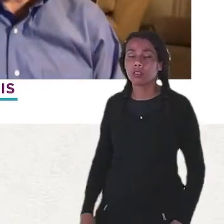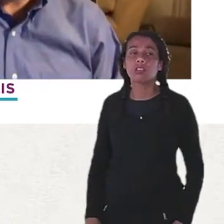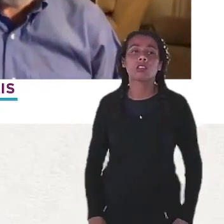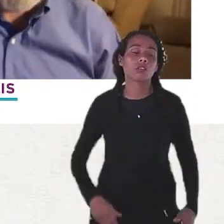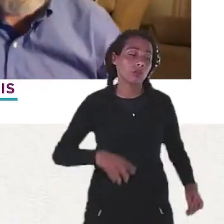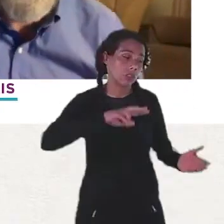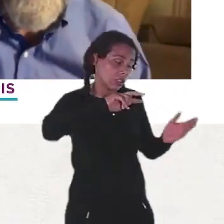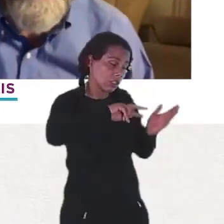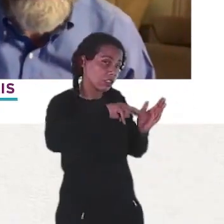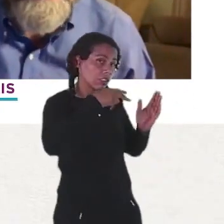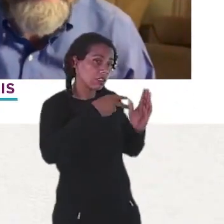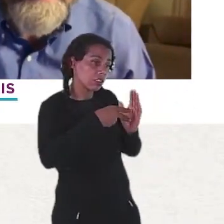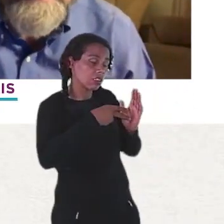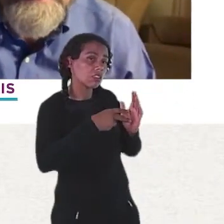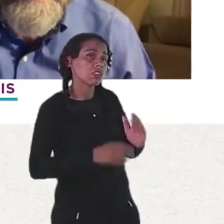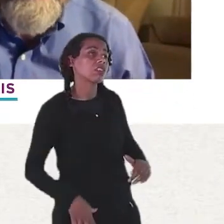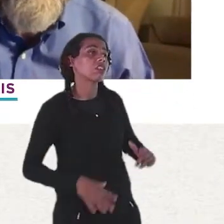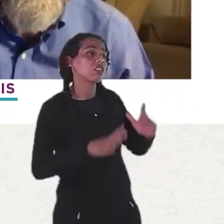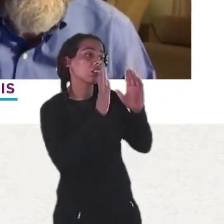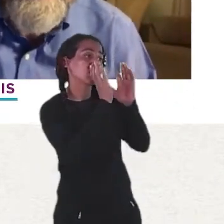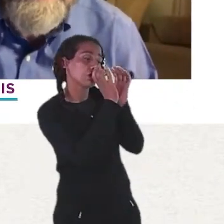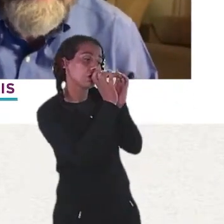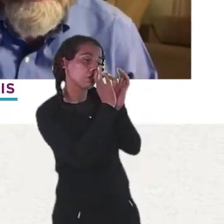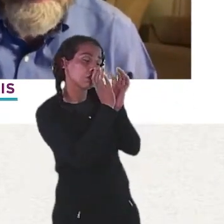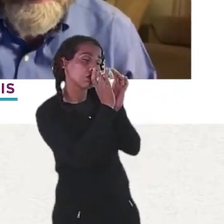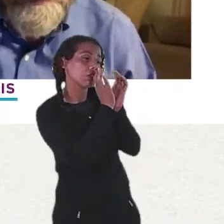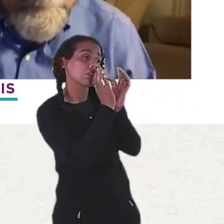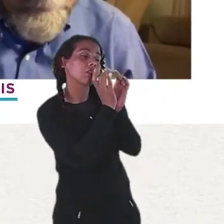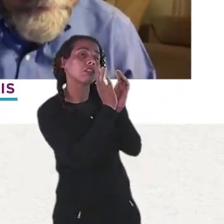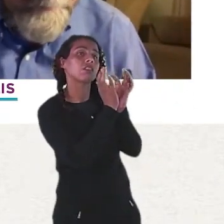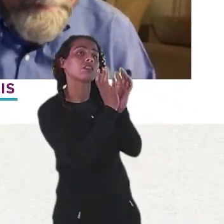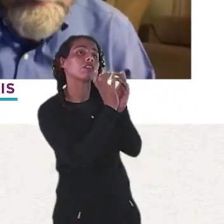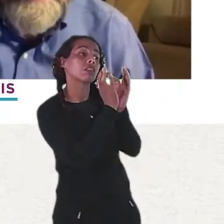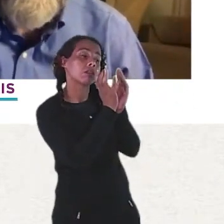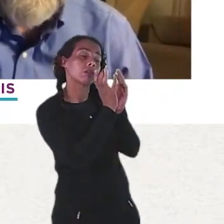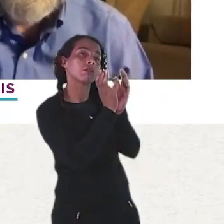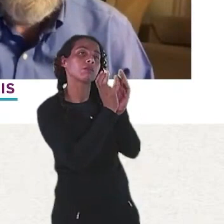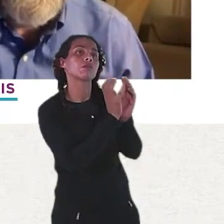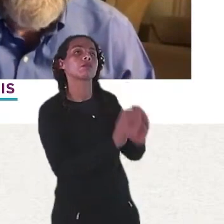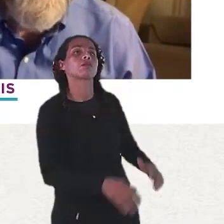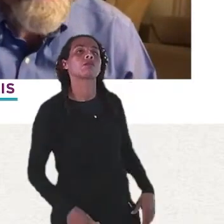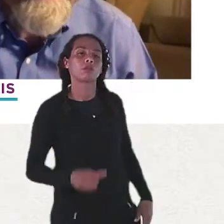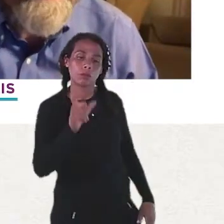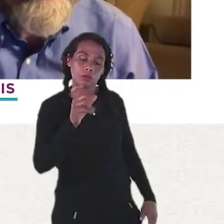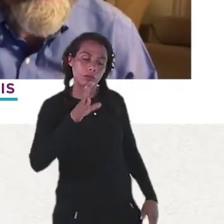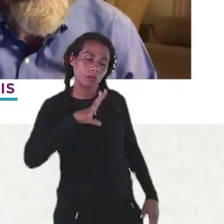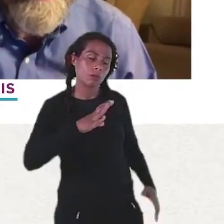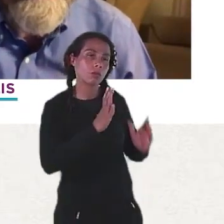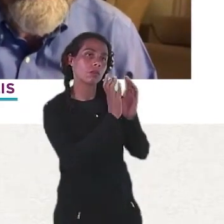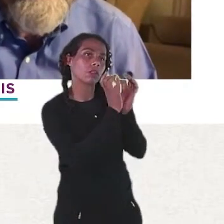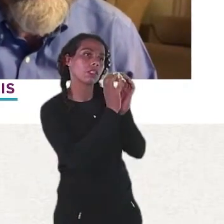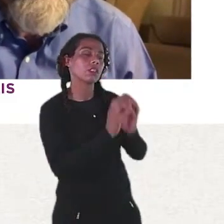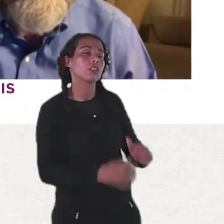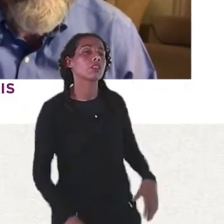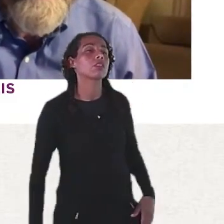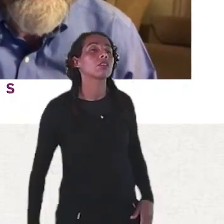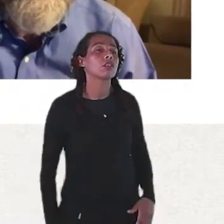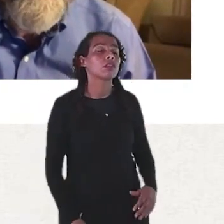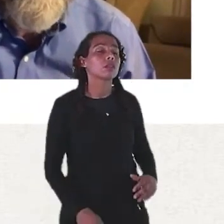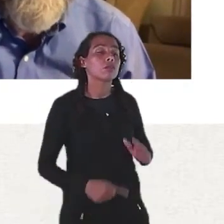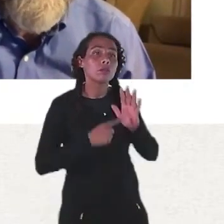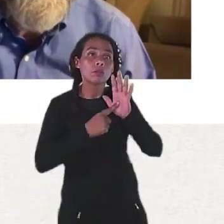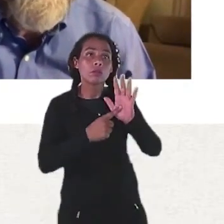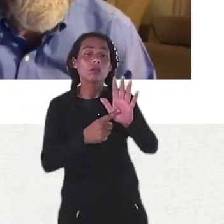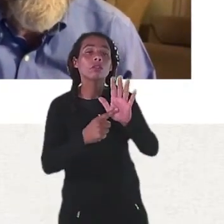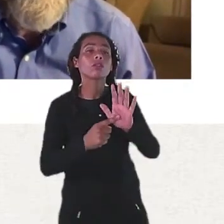tradução em português foi cerebrocêntrica, que é algo que permeia a história da filosofia humana, mas